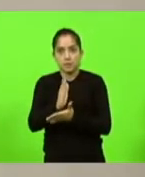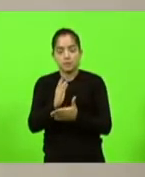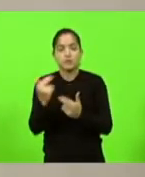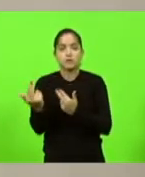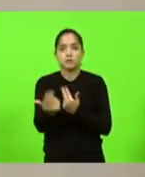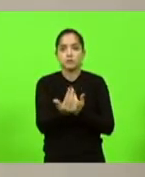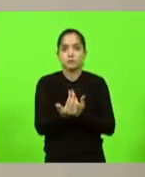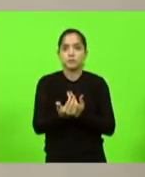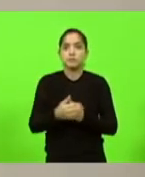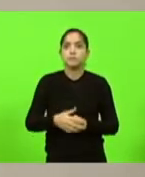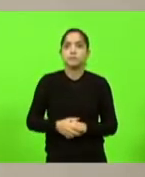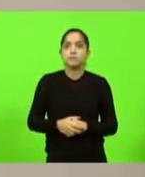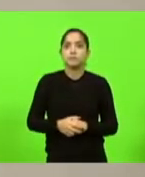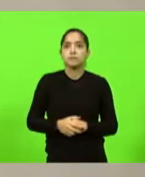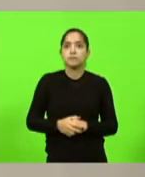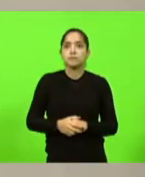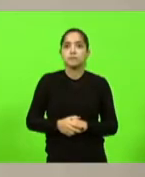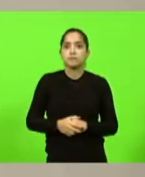unanimidade.